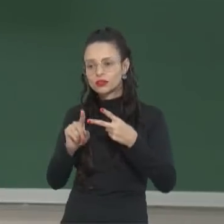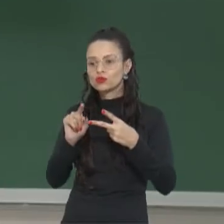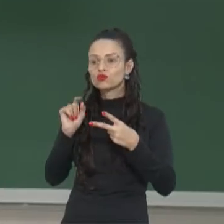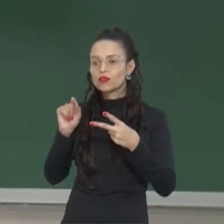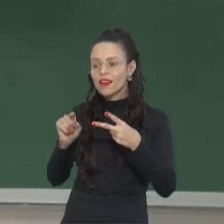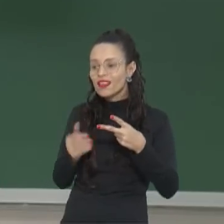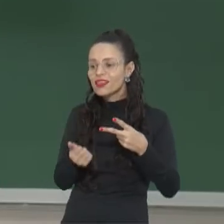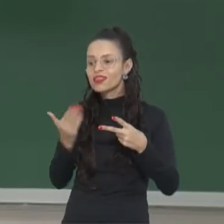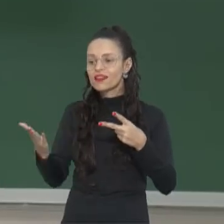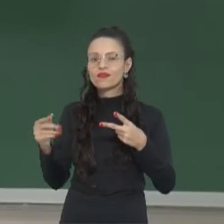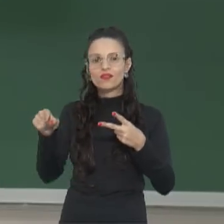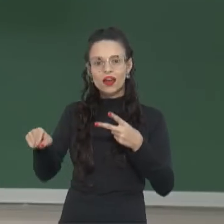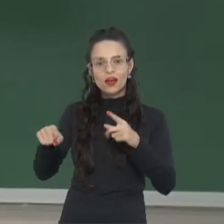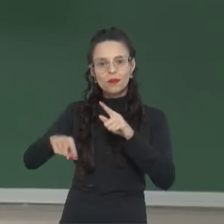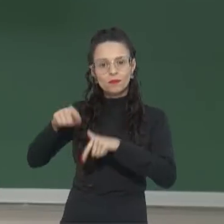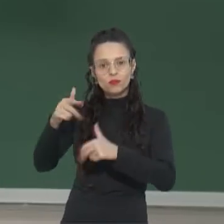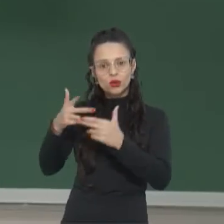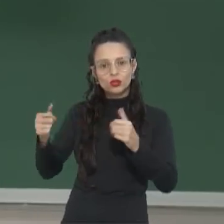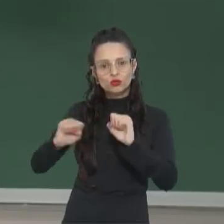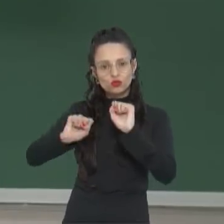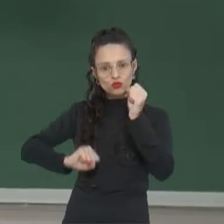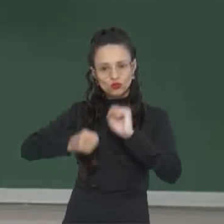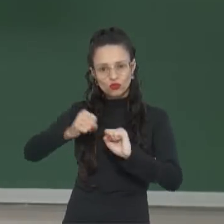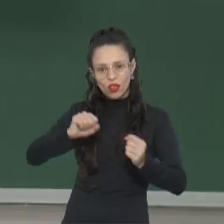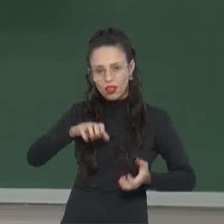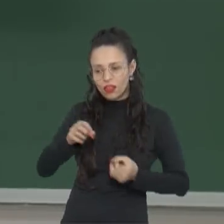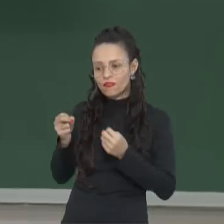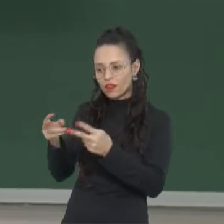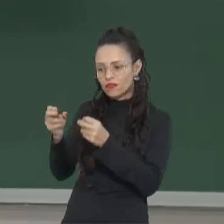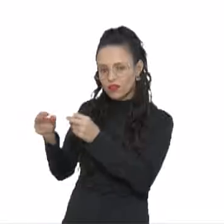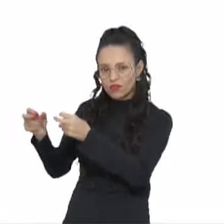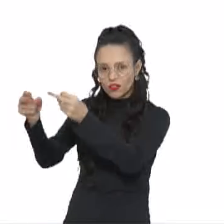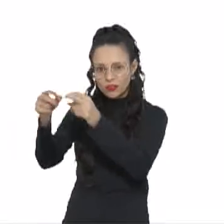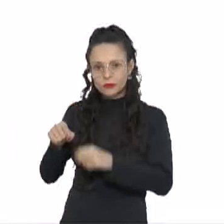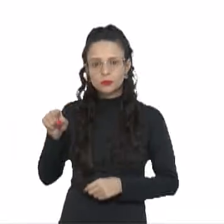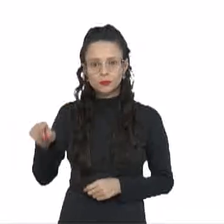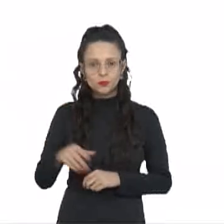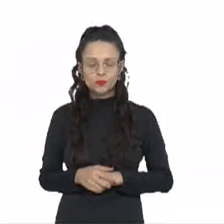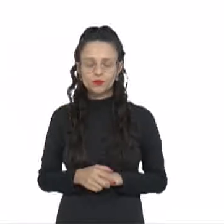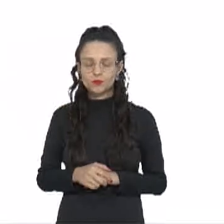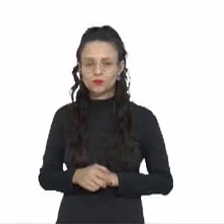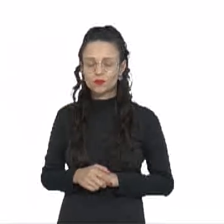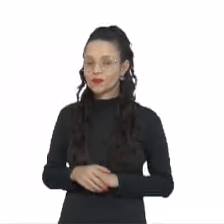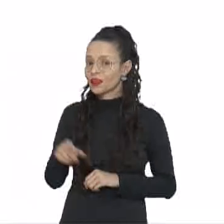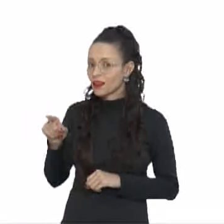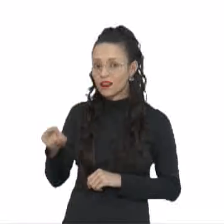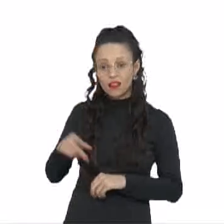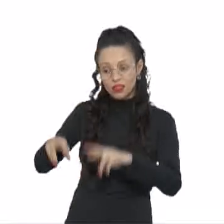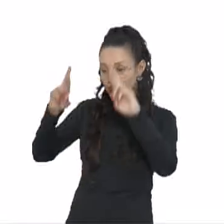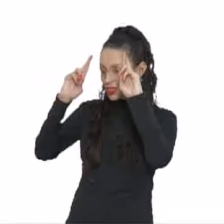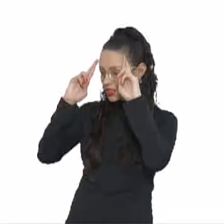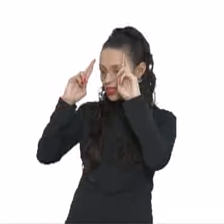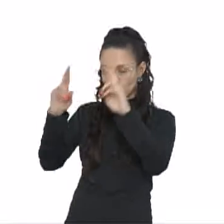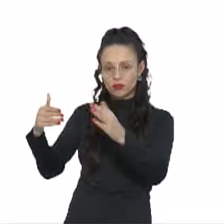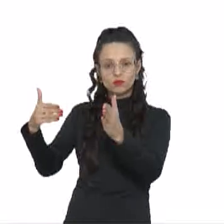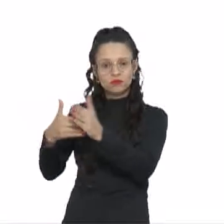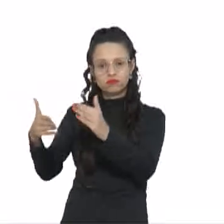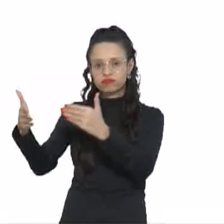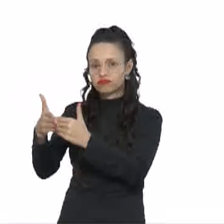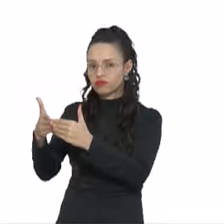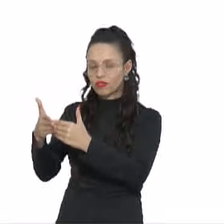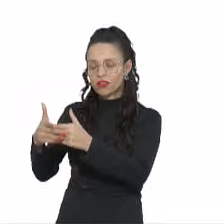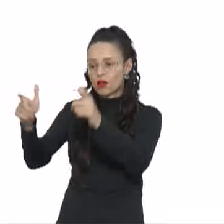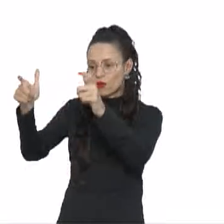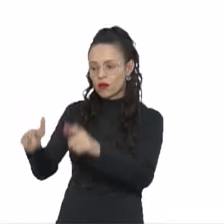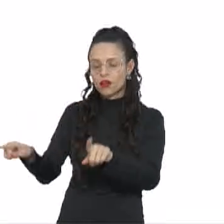esses países produtos industrializados. A dominação não respeitou fronteiras locais, diferenças